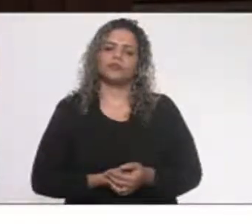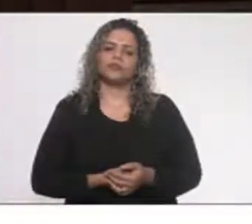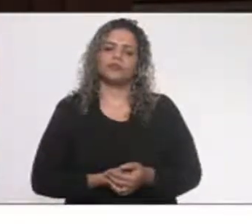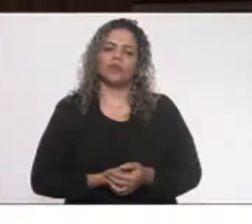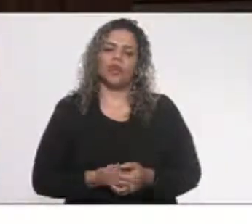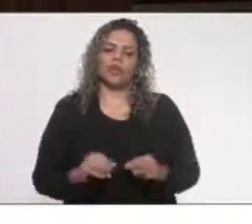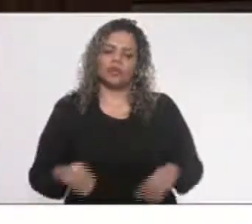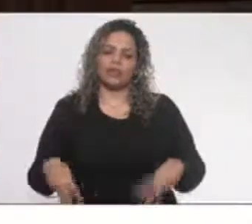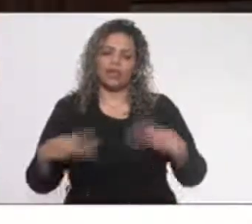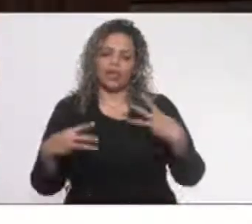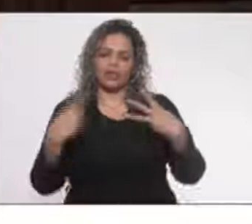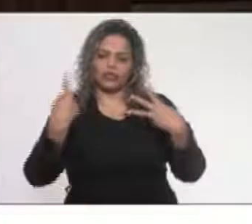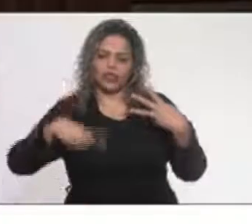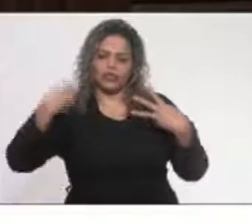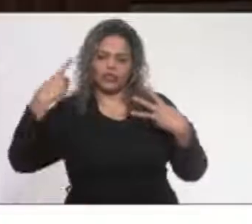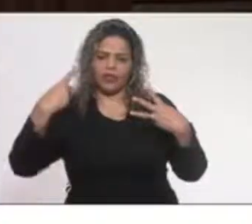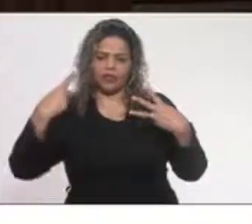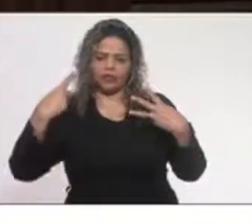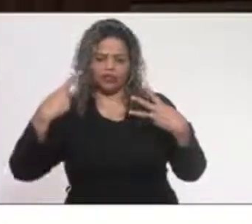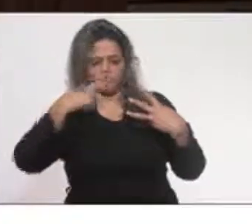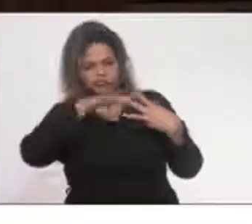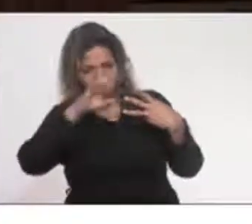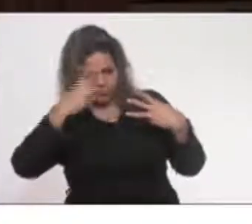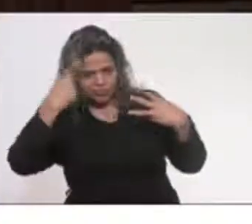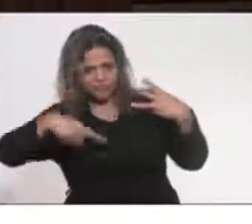Três desafios, pelo menos,